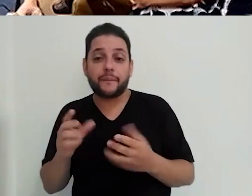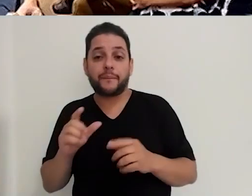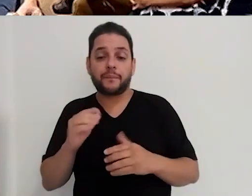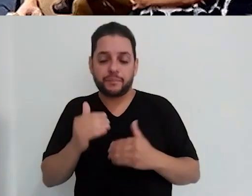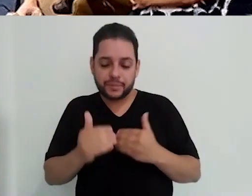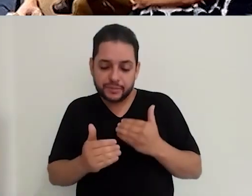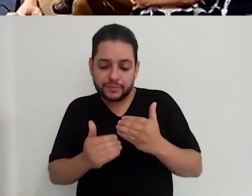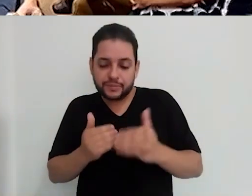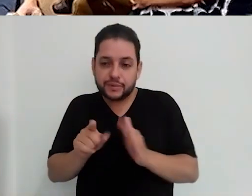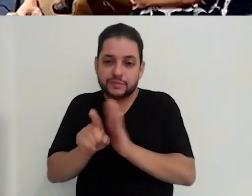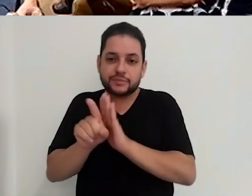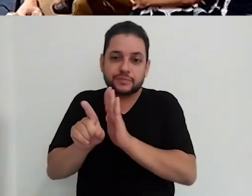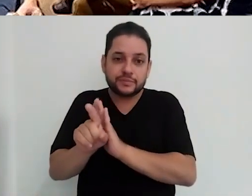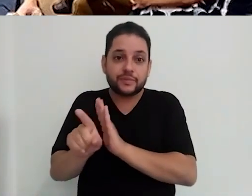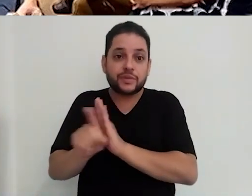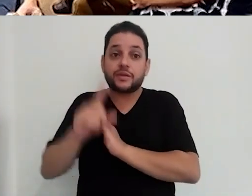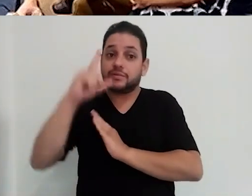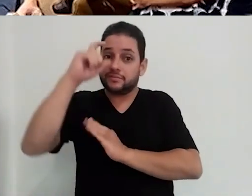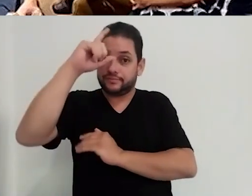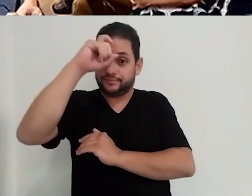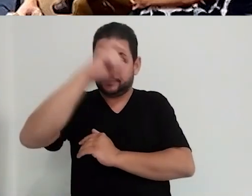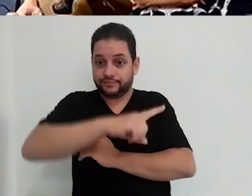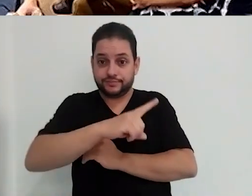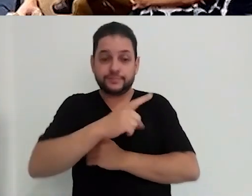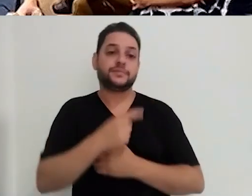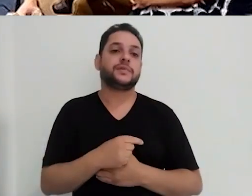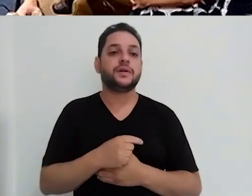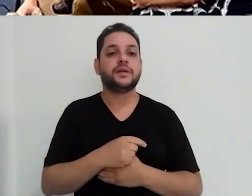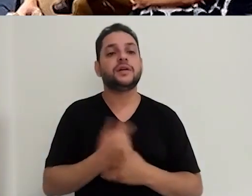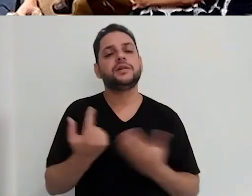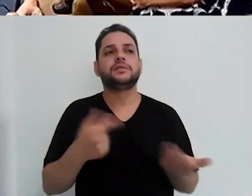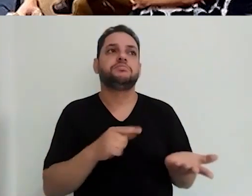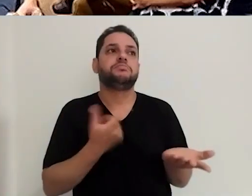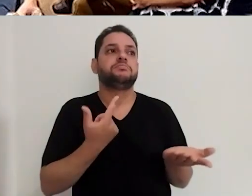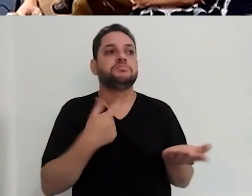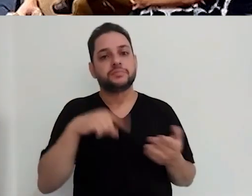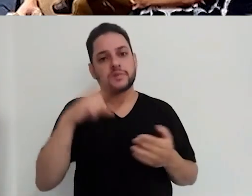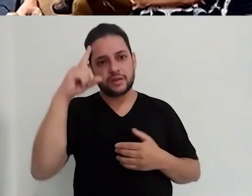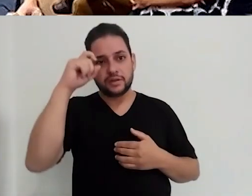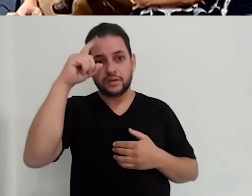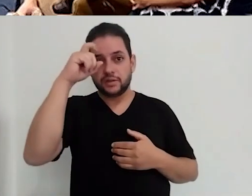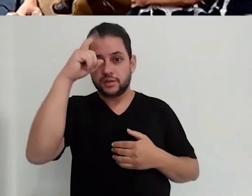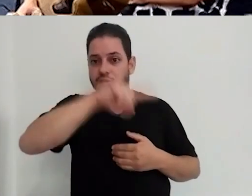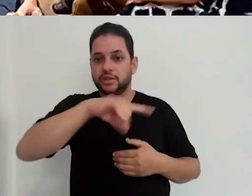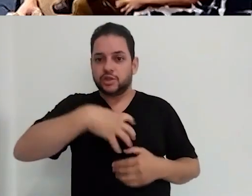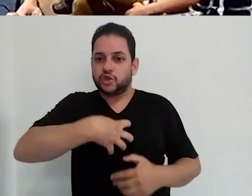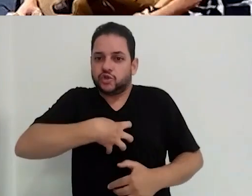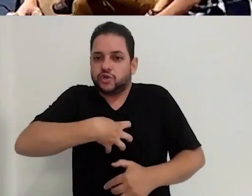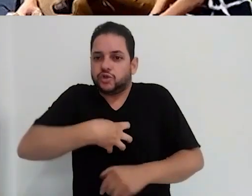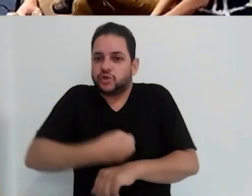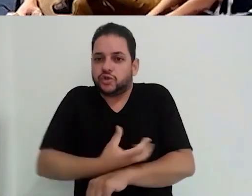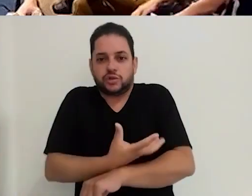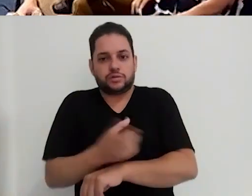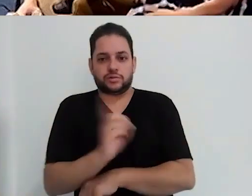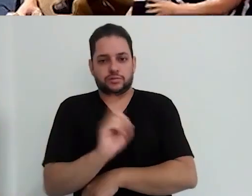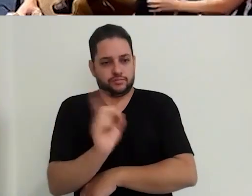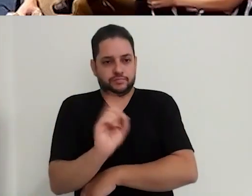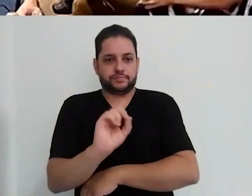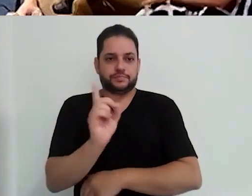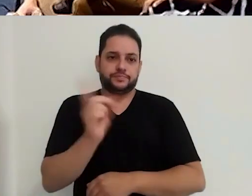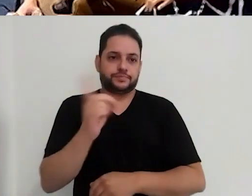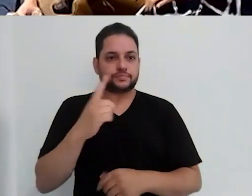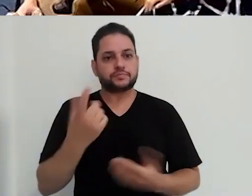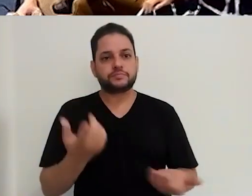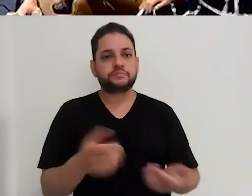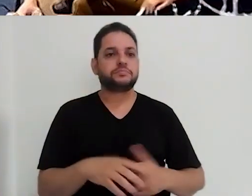entrevista difícil nesse sentido. Não foi uma entrevista difícil em termos emocionais. Não foi, realmente não foi, não tinha,